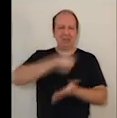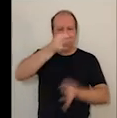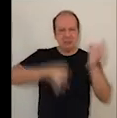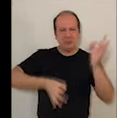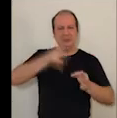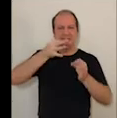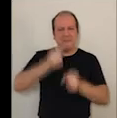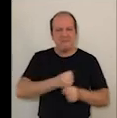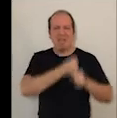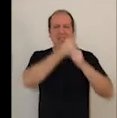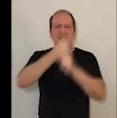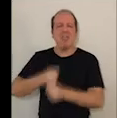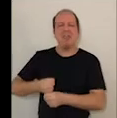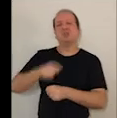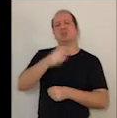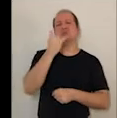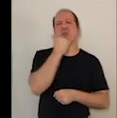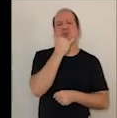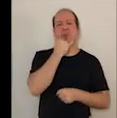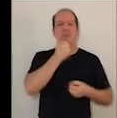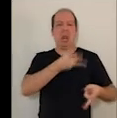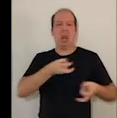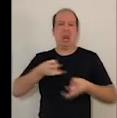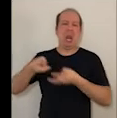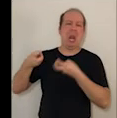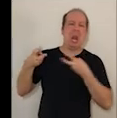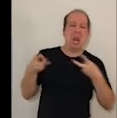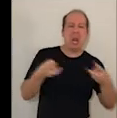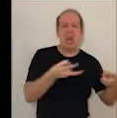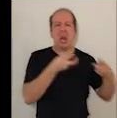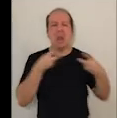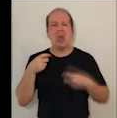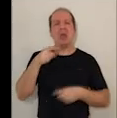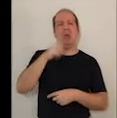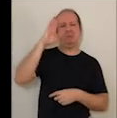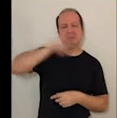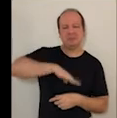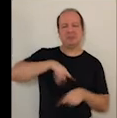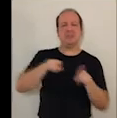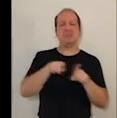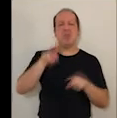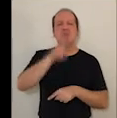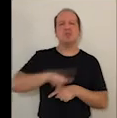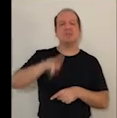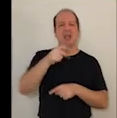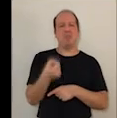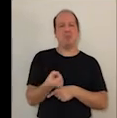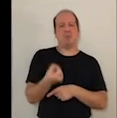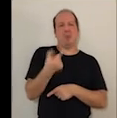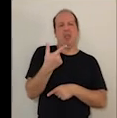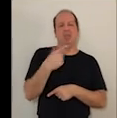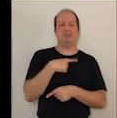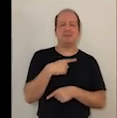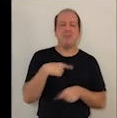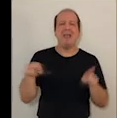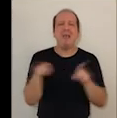não conseguem vocês, seus sanguessugas, algozes, chicanistas, cutilintar de suas moedas? E depois se queixam